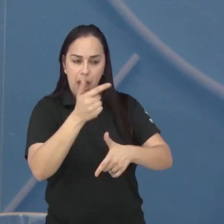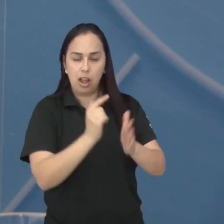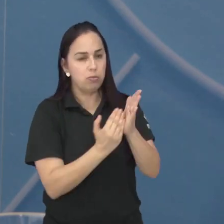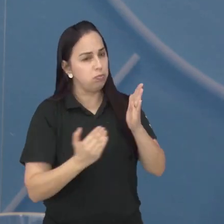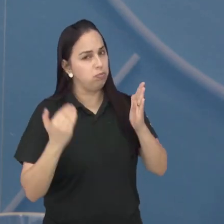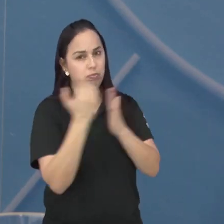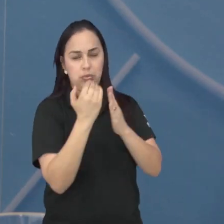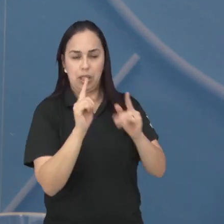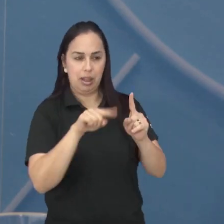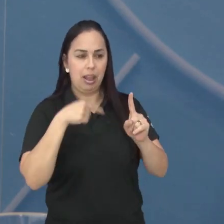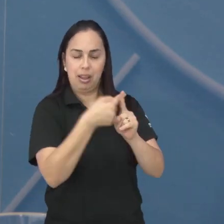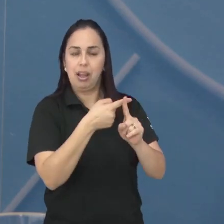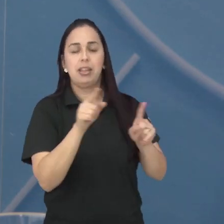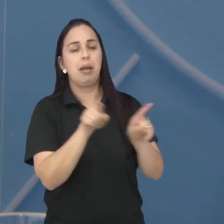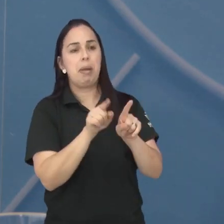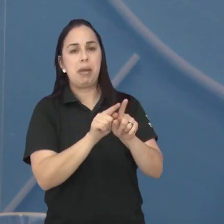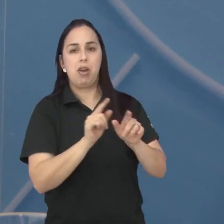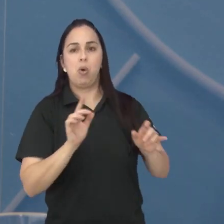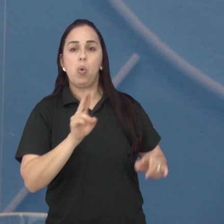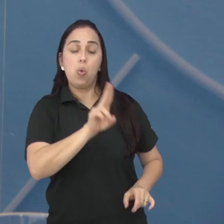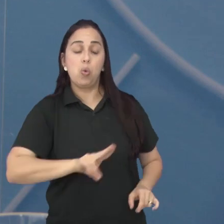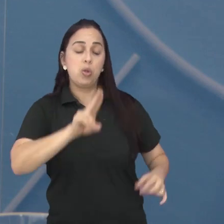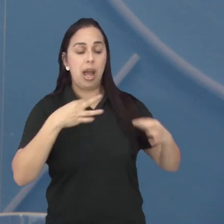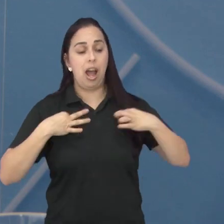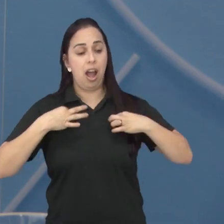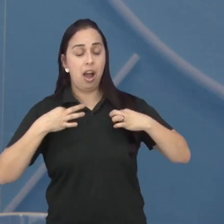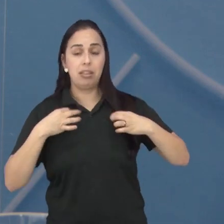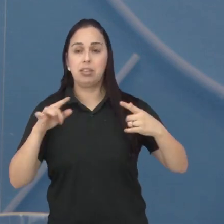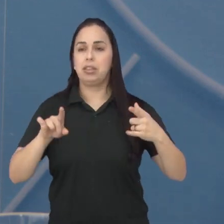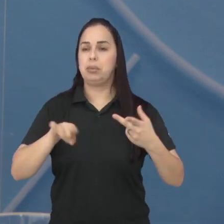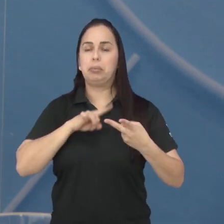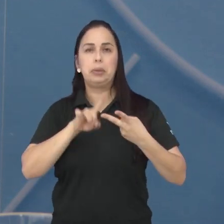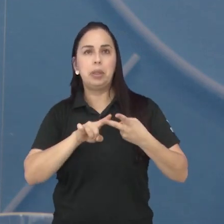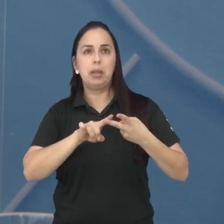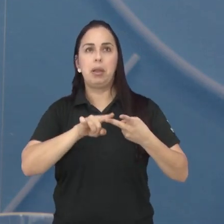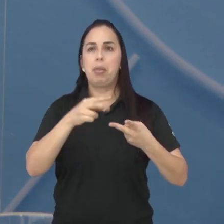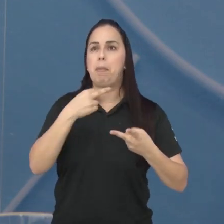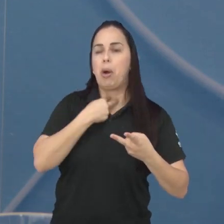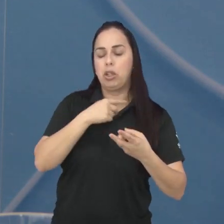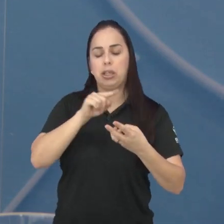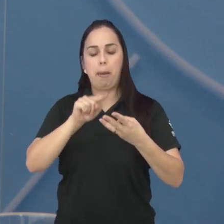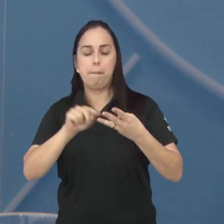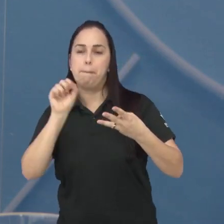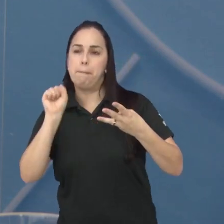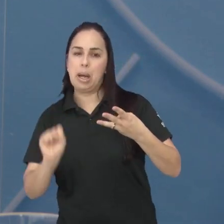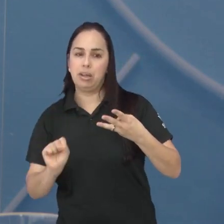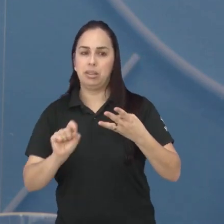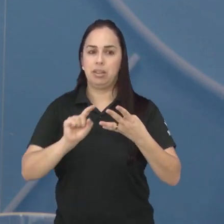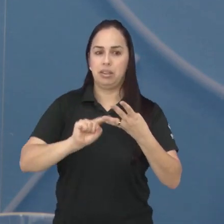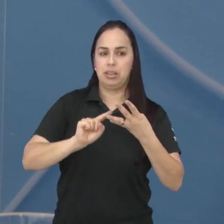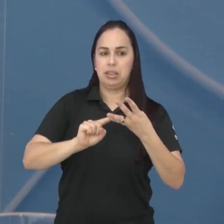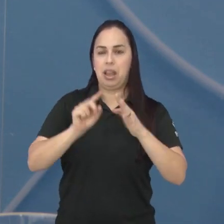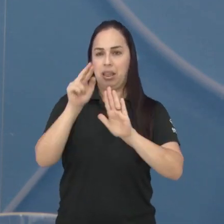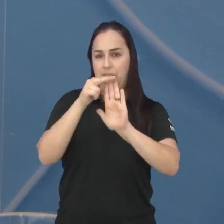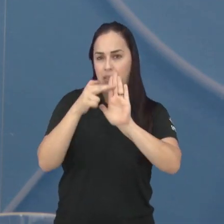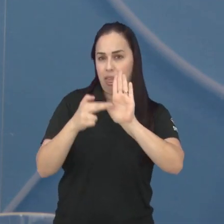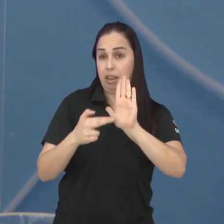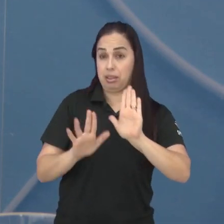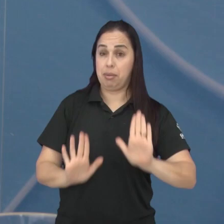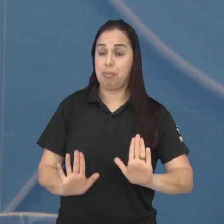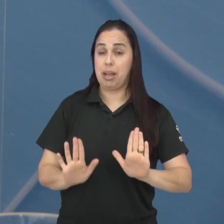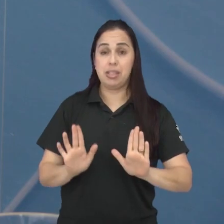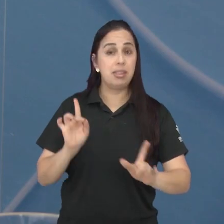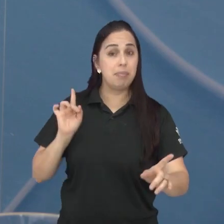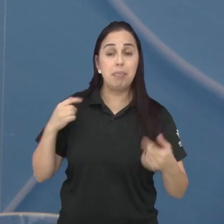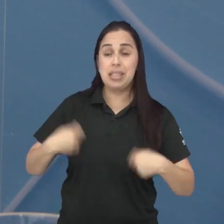estar naquela roupa, naquela postura, você não pode ser isso, você não pode ser aquilo, quando na verdade deveria